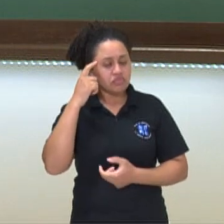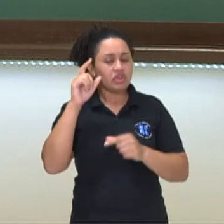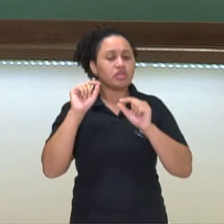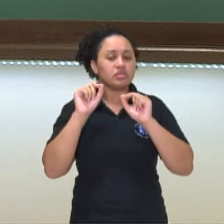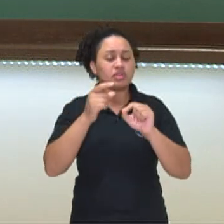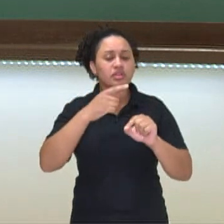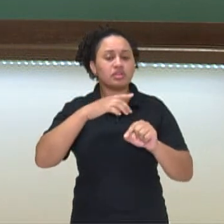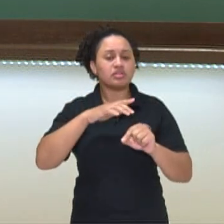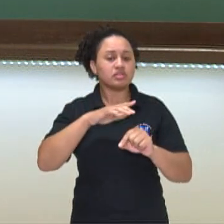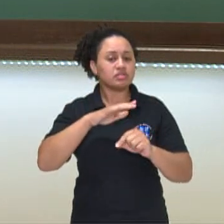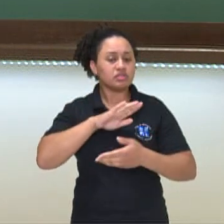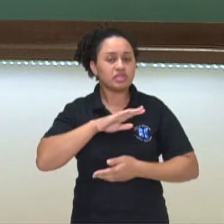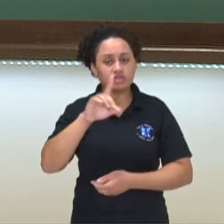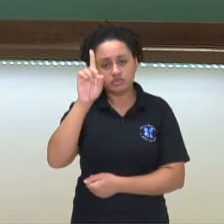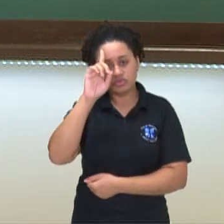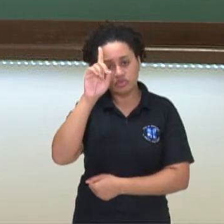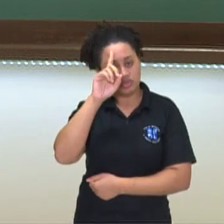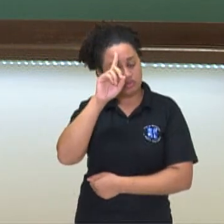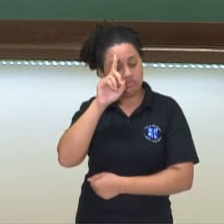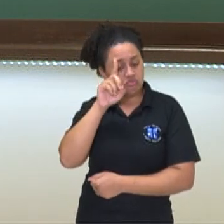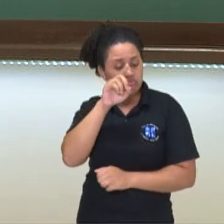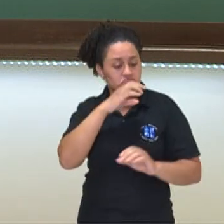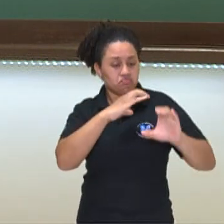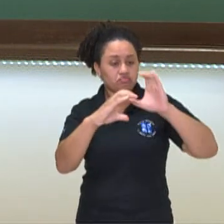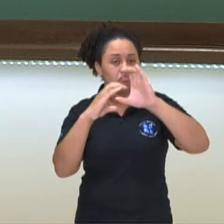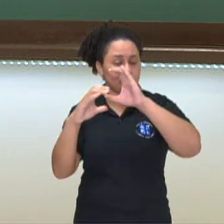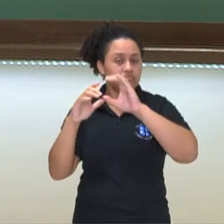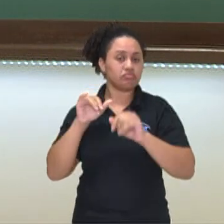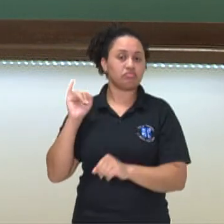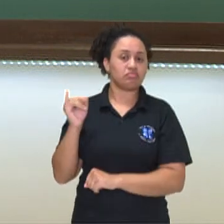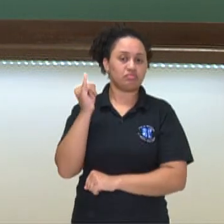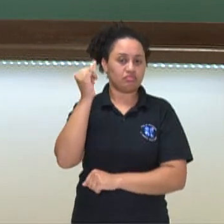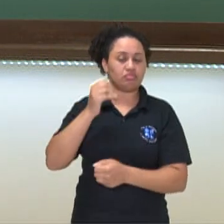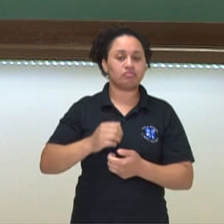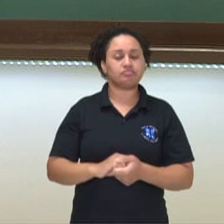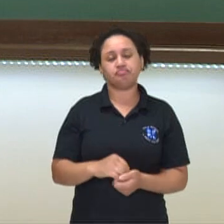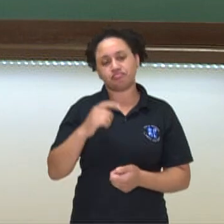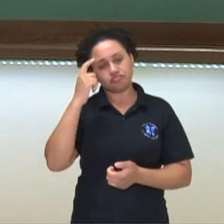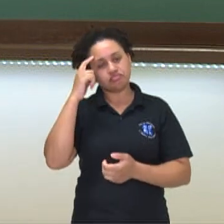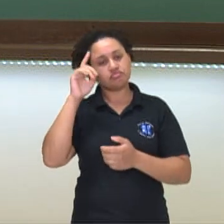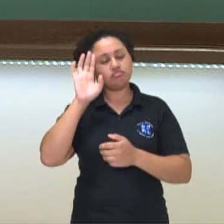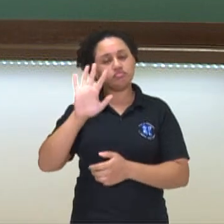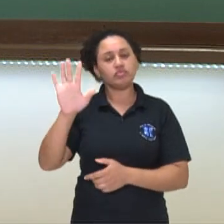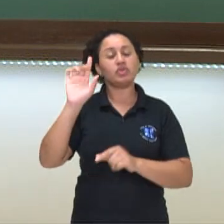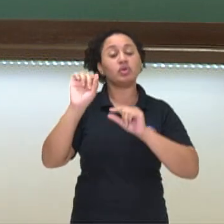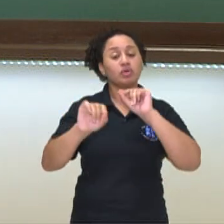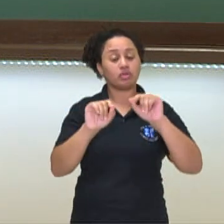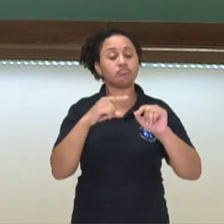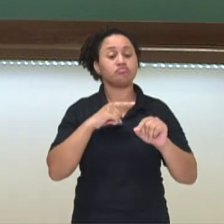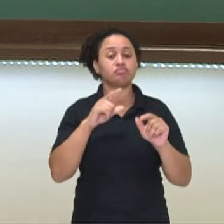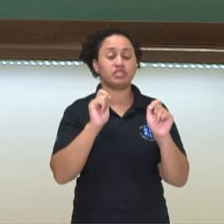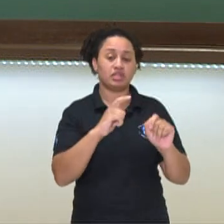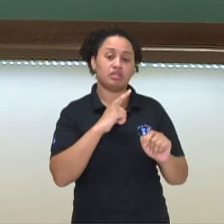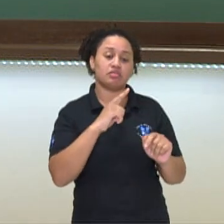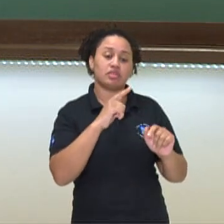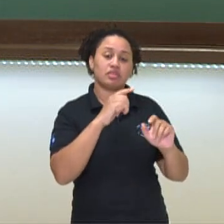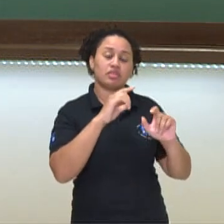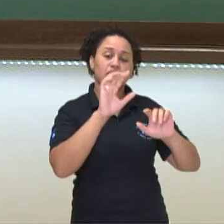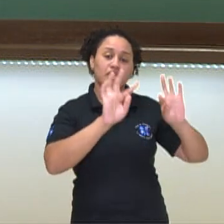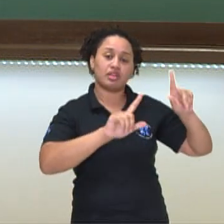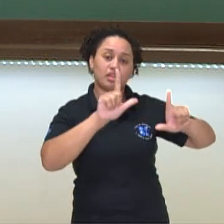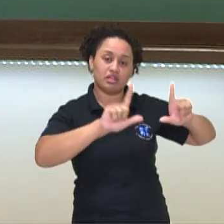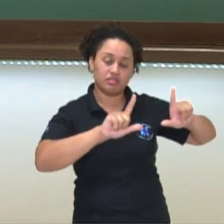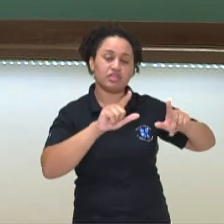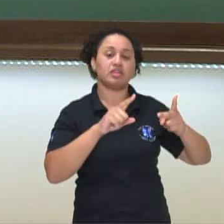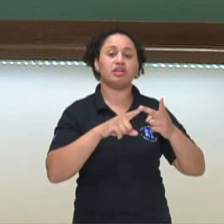seu cotidiano onde os meios de comunicação são importantes. Imagine você tendo acesso à televisão, tendo acesso à